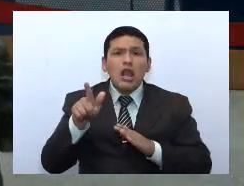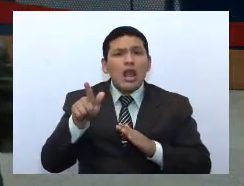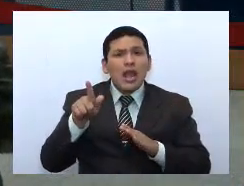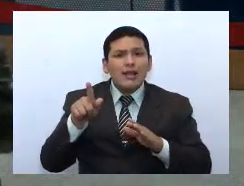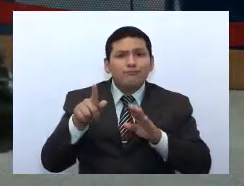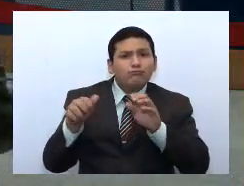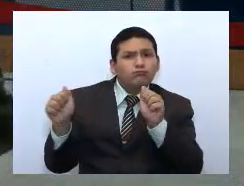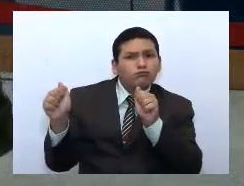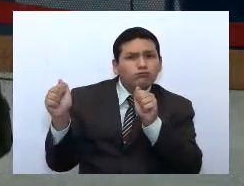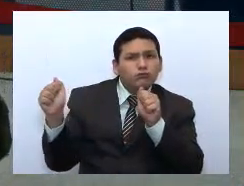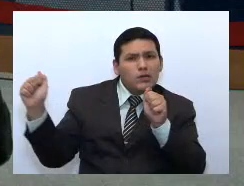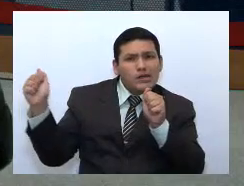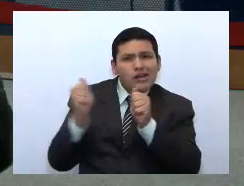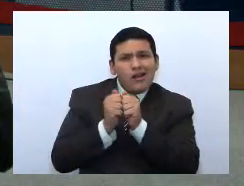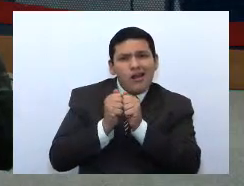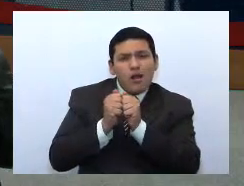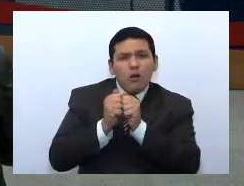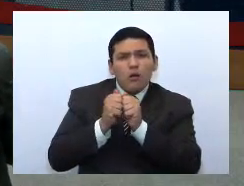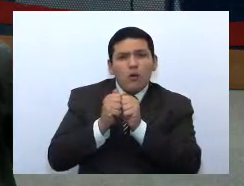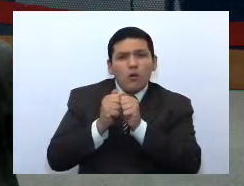emendas dos vereadores?